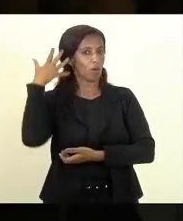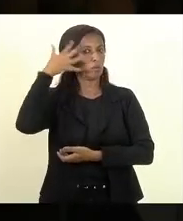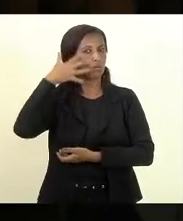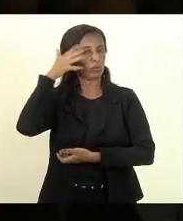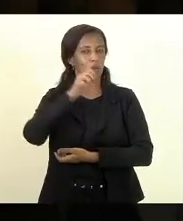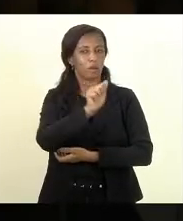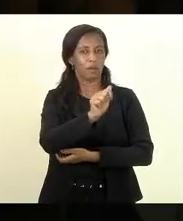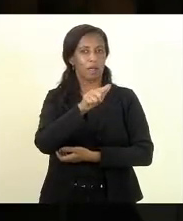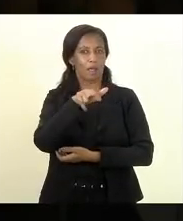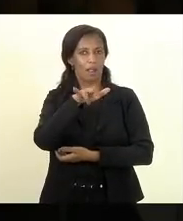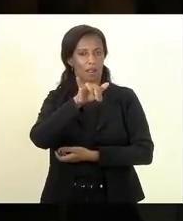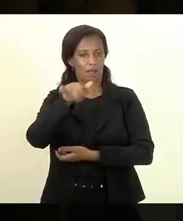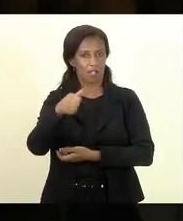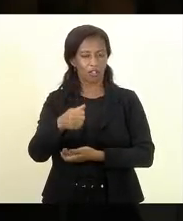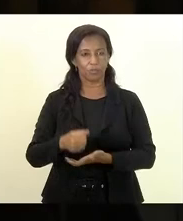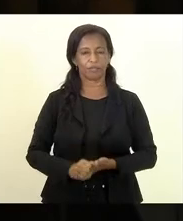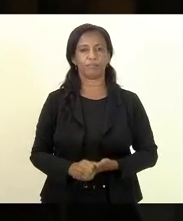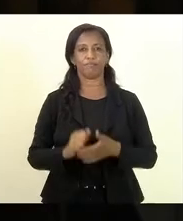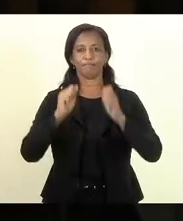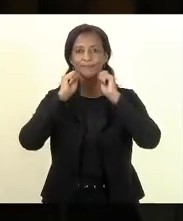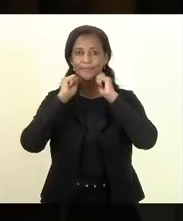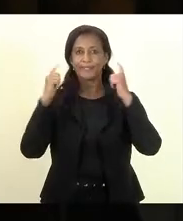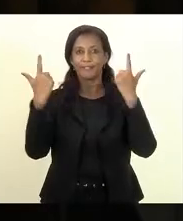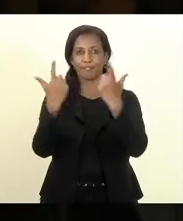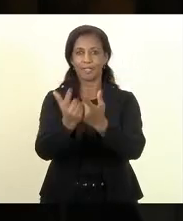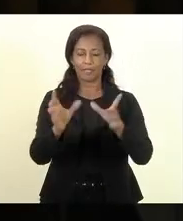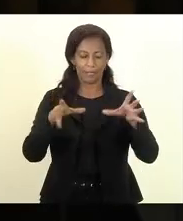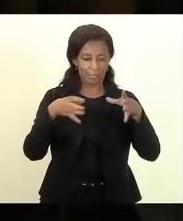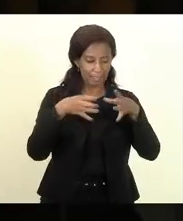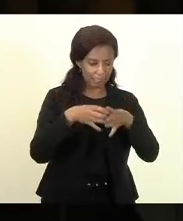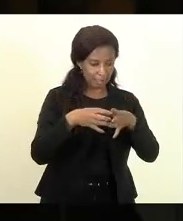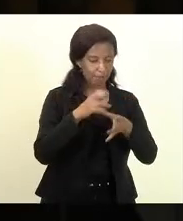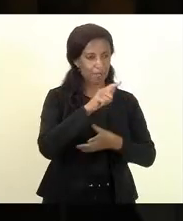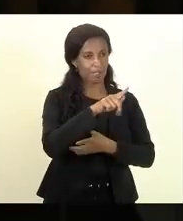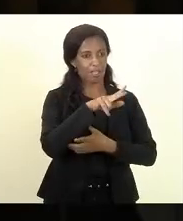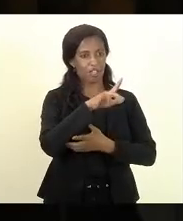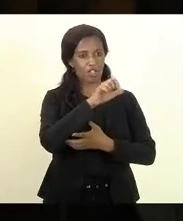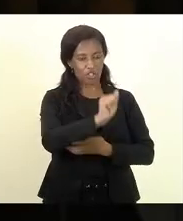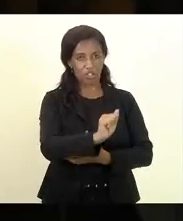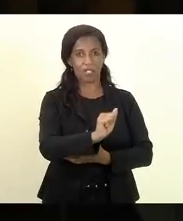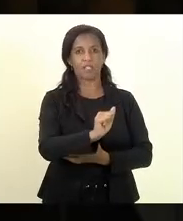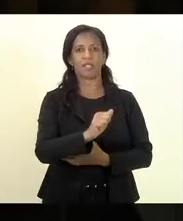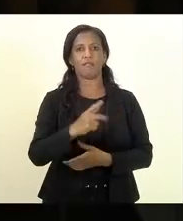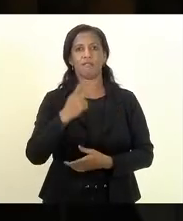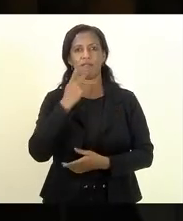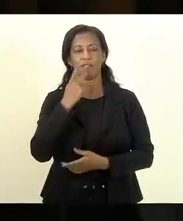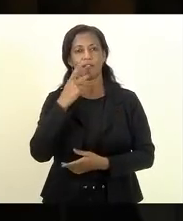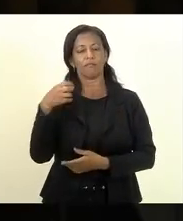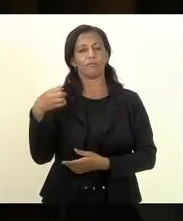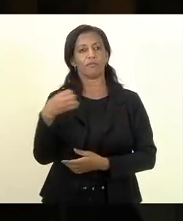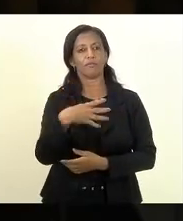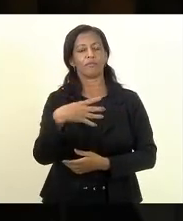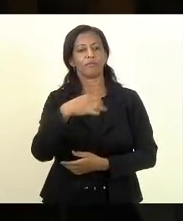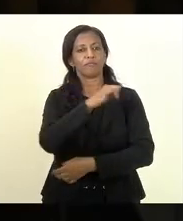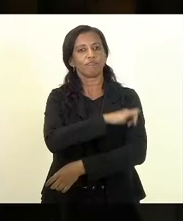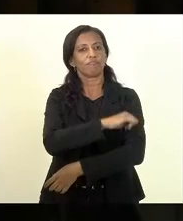da Alerj. Saúdo aqui a Geisa Rocha e a equipe, sobre a pauta da inovação no Estado do Rio de Janeiro, né, em torno de um